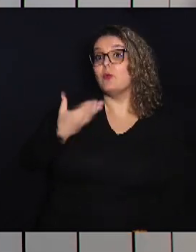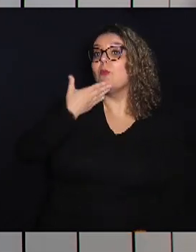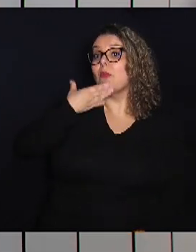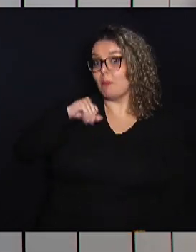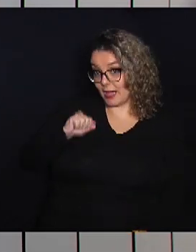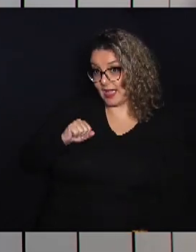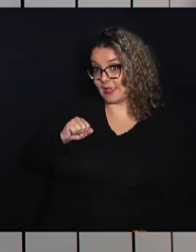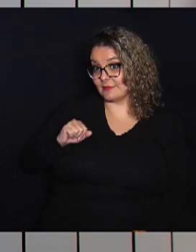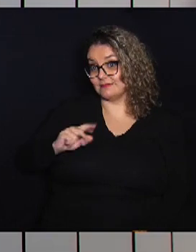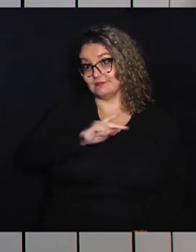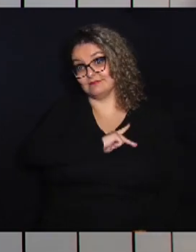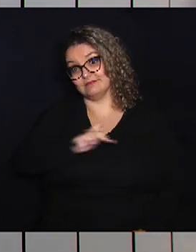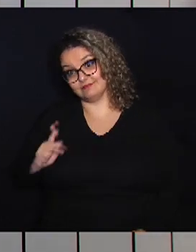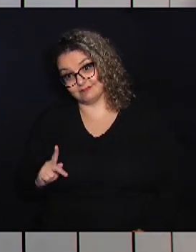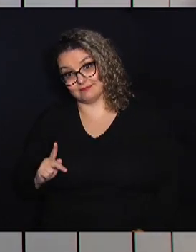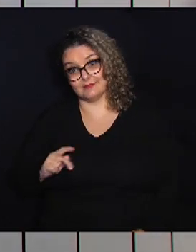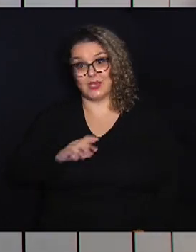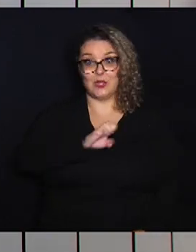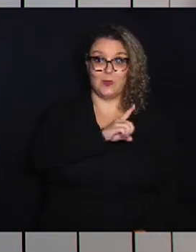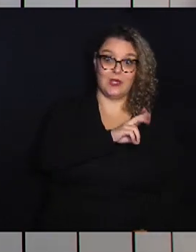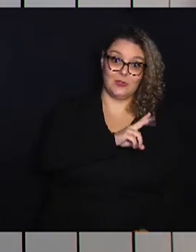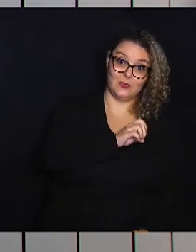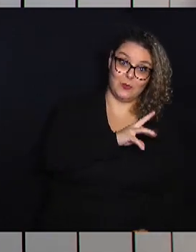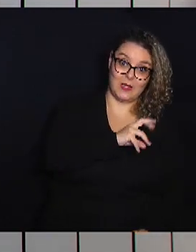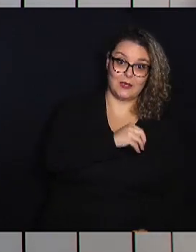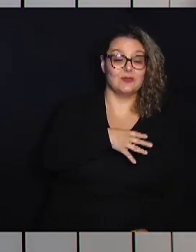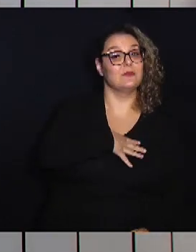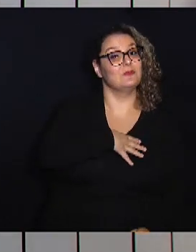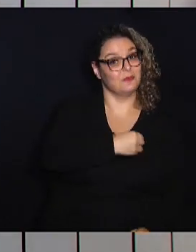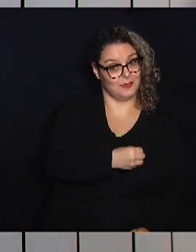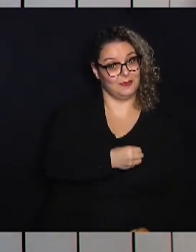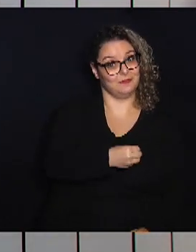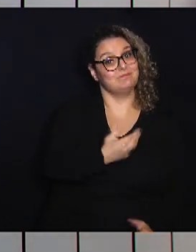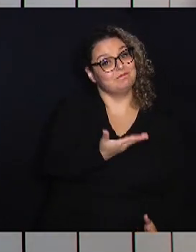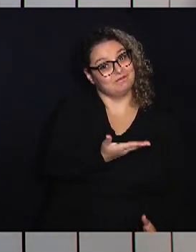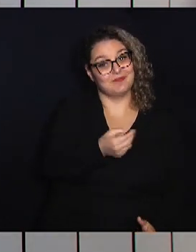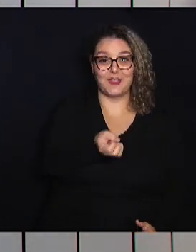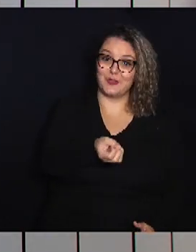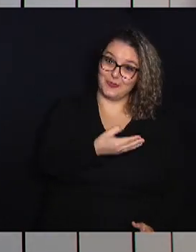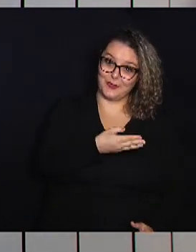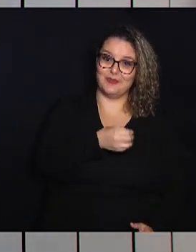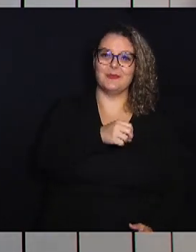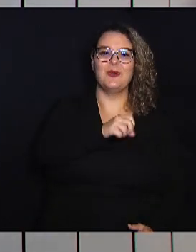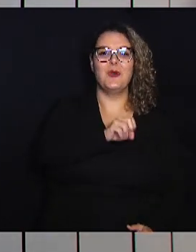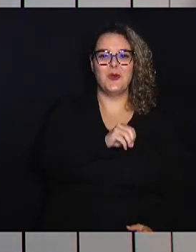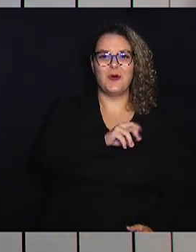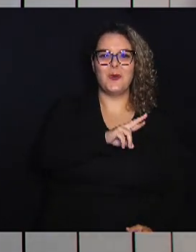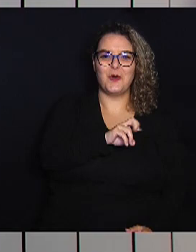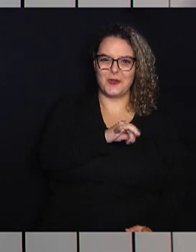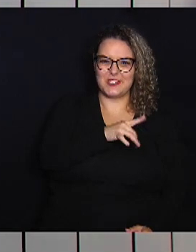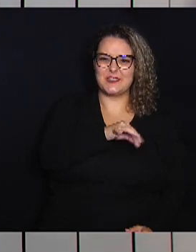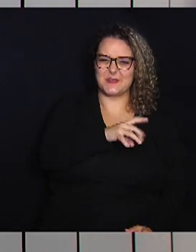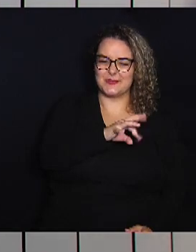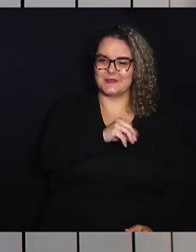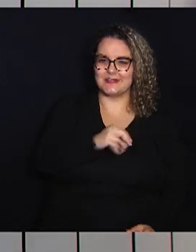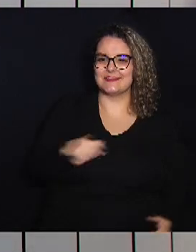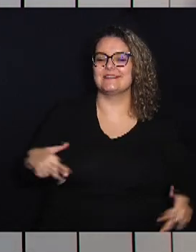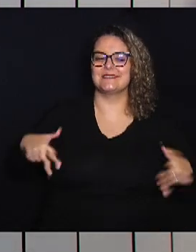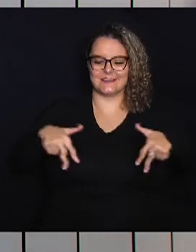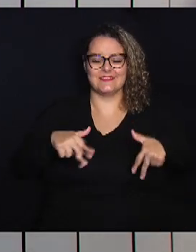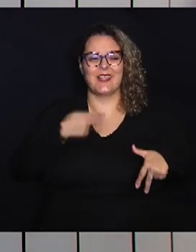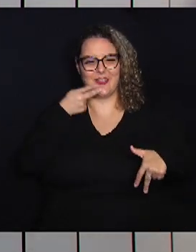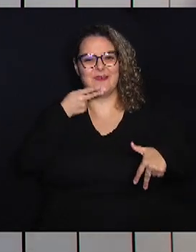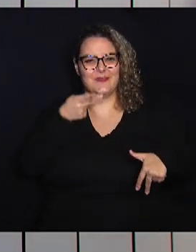lado pontepretano, e o Eduardo Batista, filho, pelo lado do Novo Horizontino. Duelo bem interessante que nós vamos falar